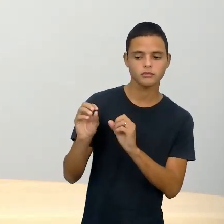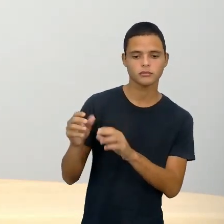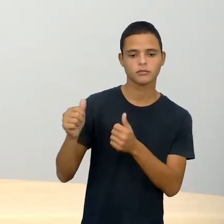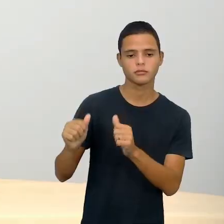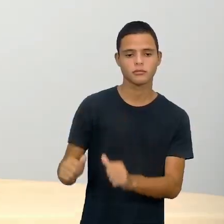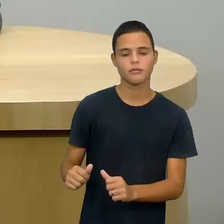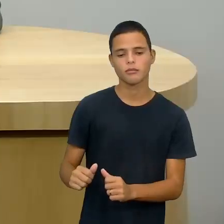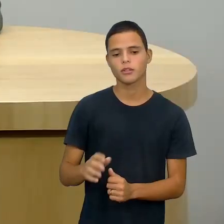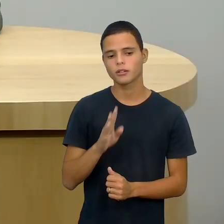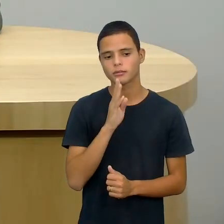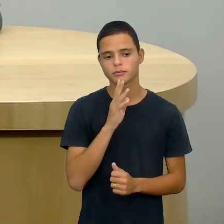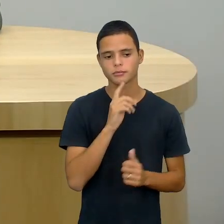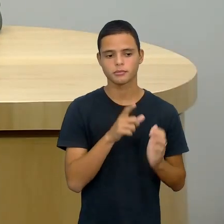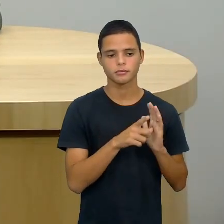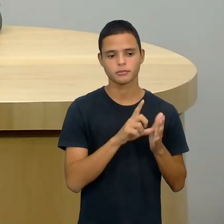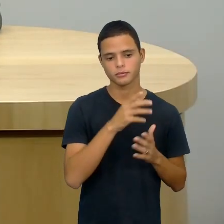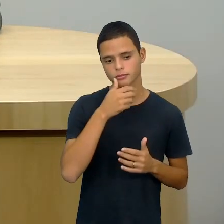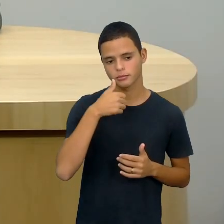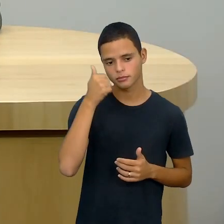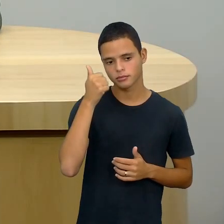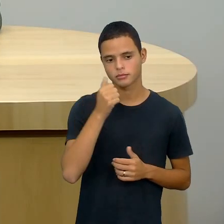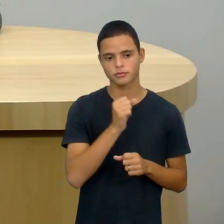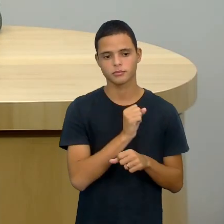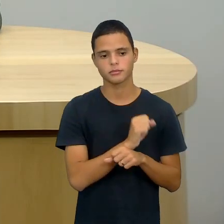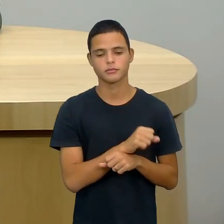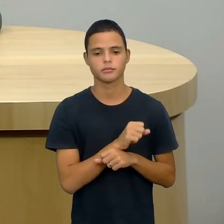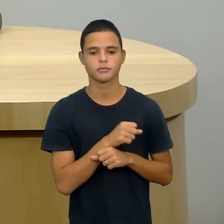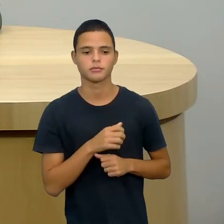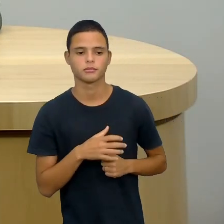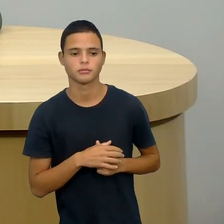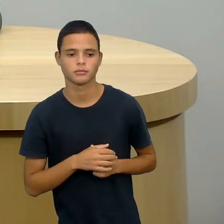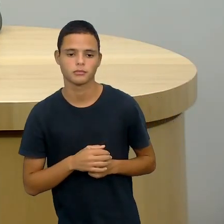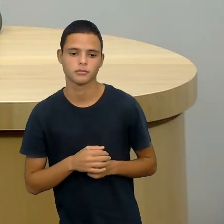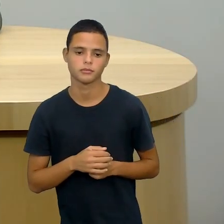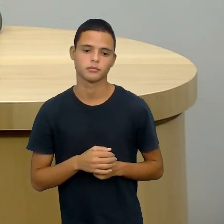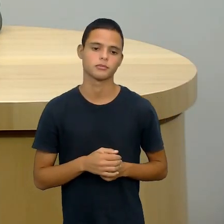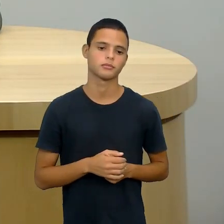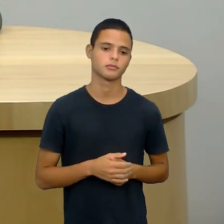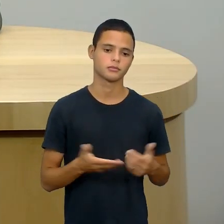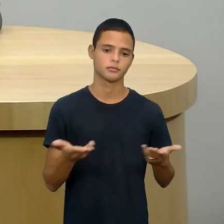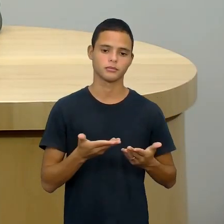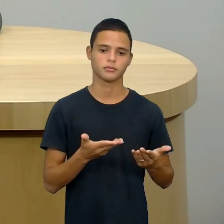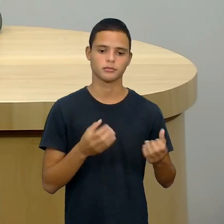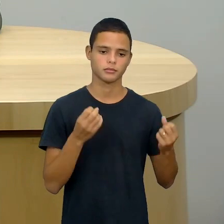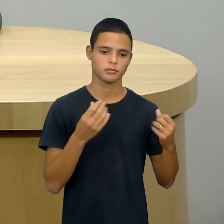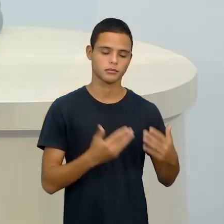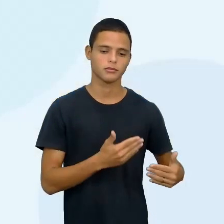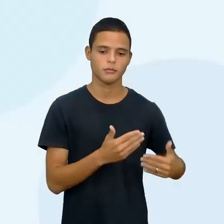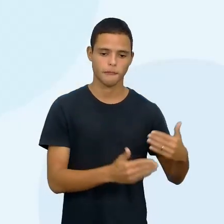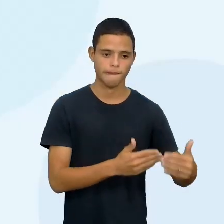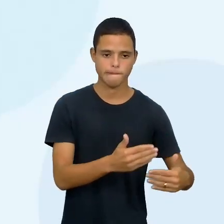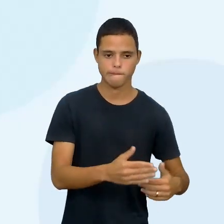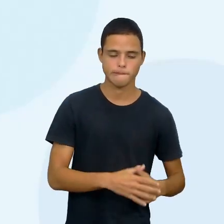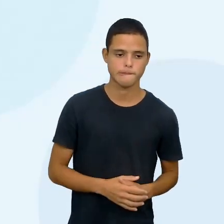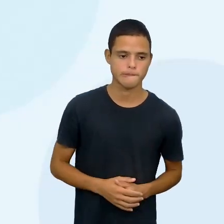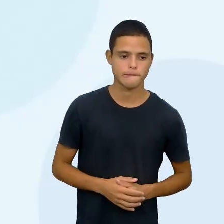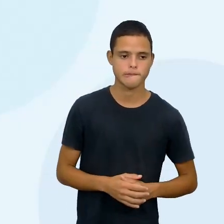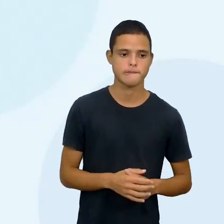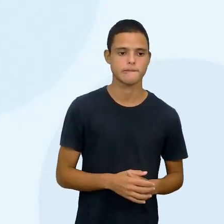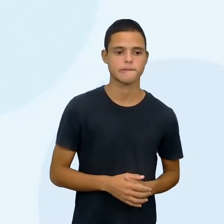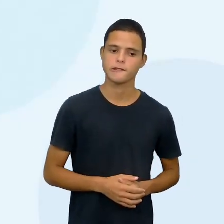E conhecer antes é muito melhor, né? Exatamente. Terezinha? Vamos falar um pouquinho do desdobramento, Kimi. Antes de falar um pouquinho